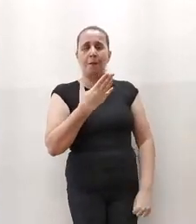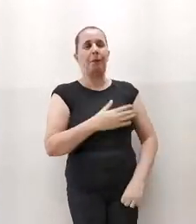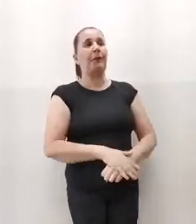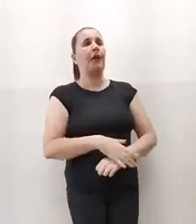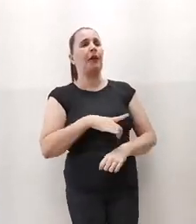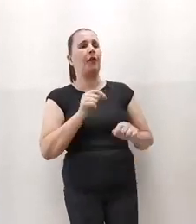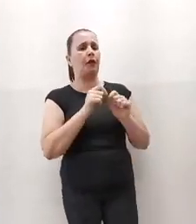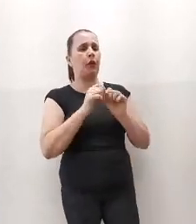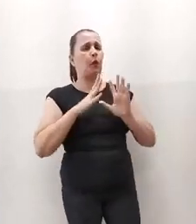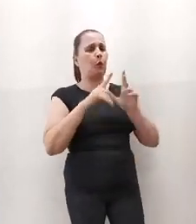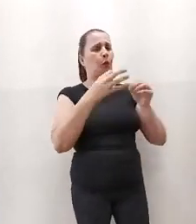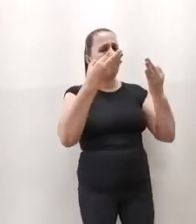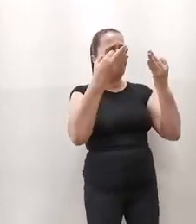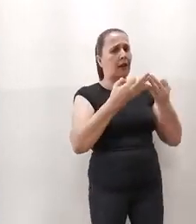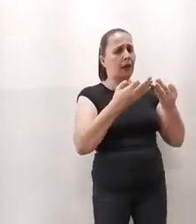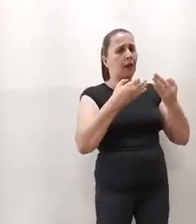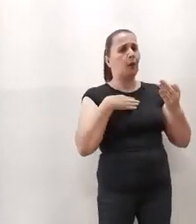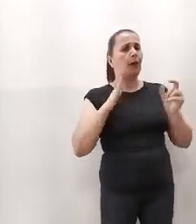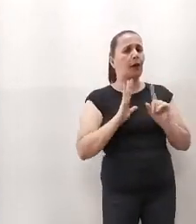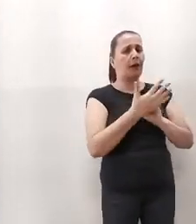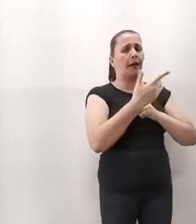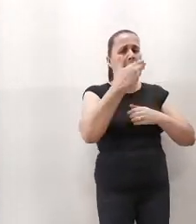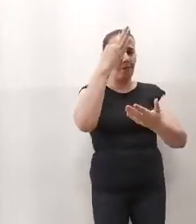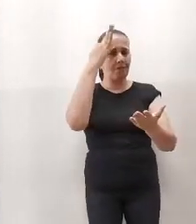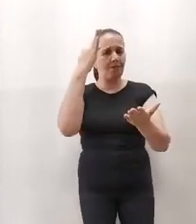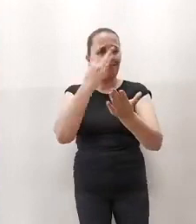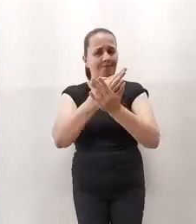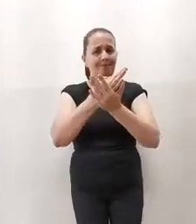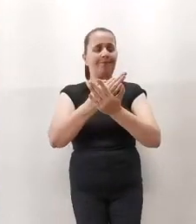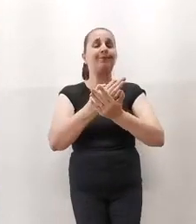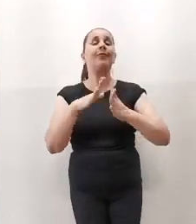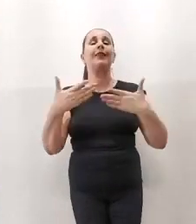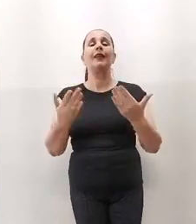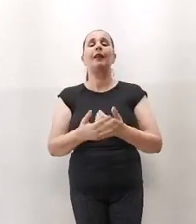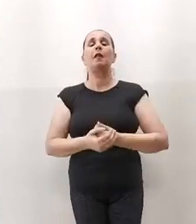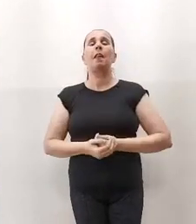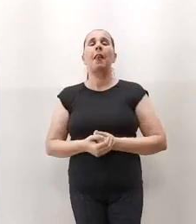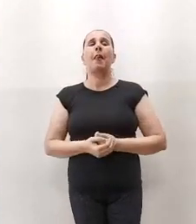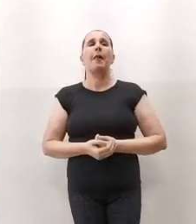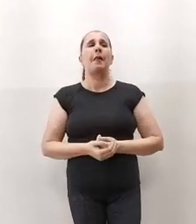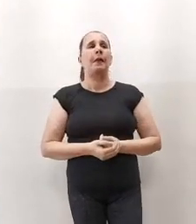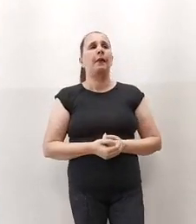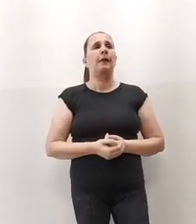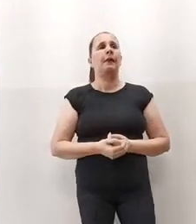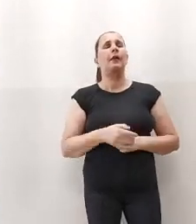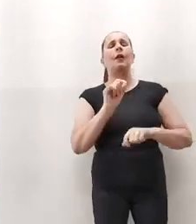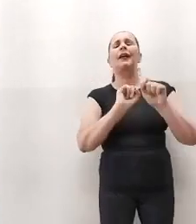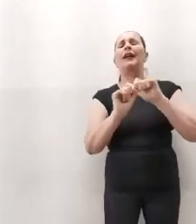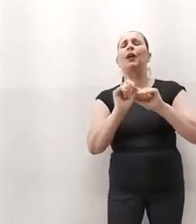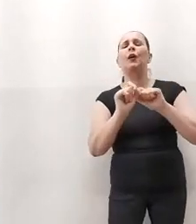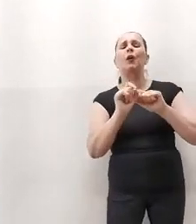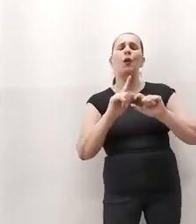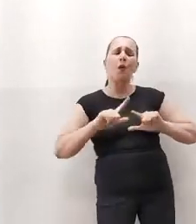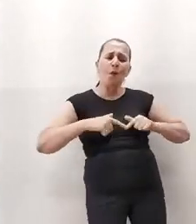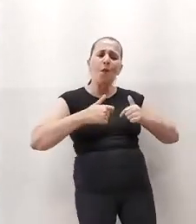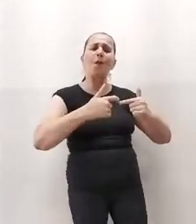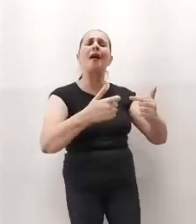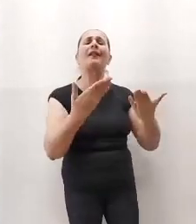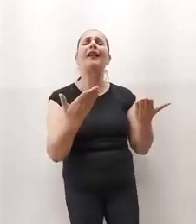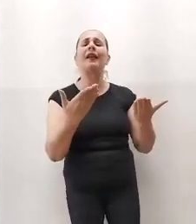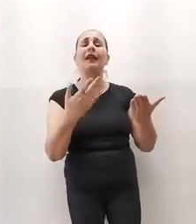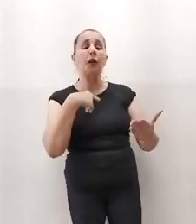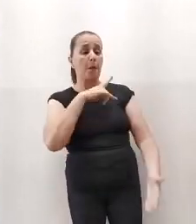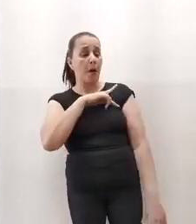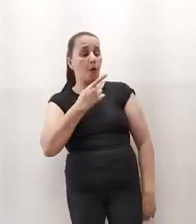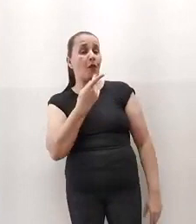completei a carreira, guardei a fé. 2 Timóteo capítulo 4, versículo 7. Que combate é esse, irmãos, que Paulo